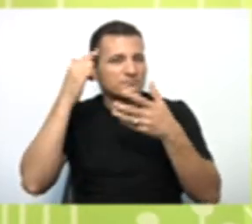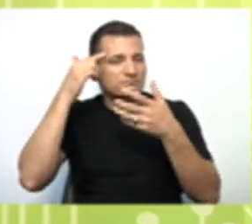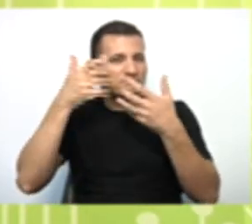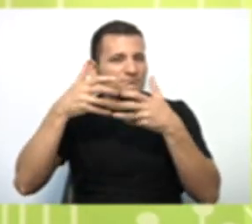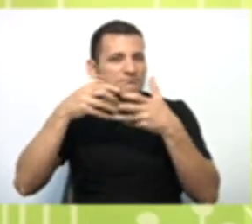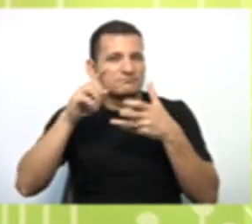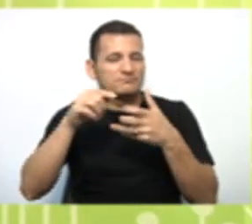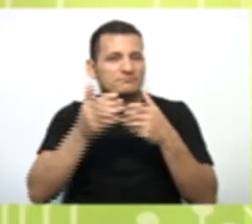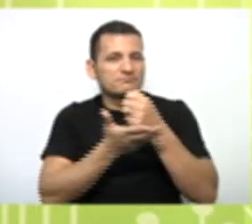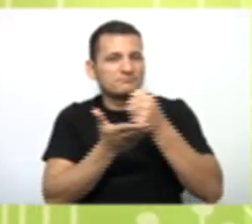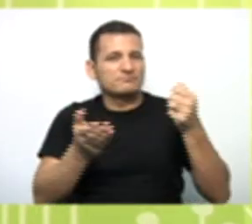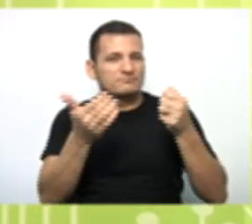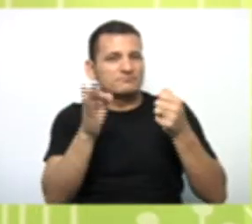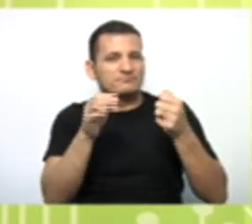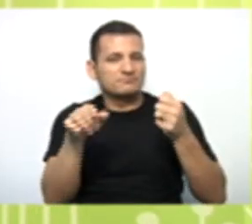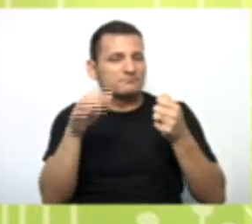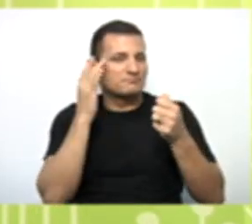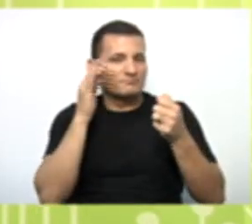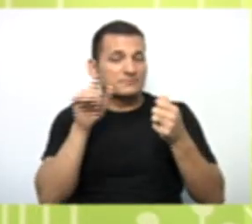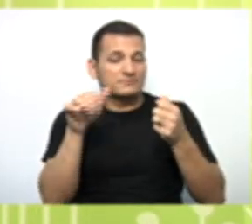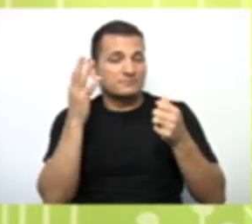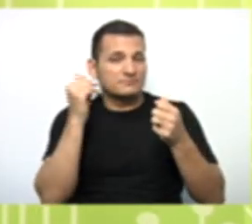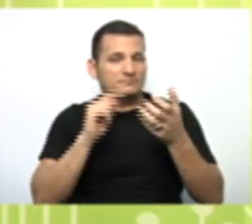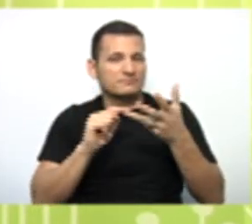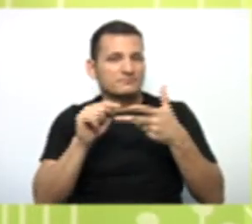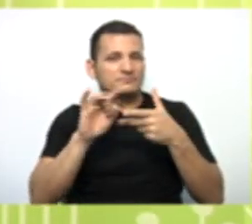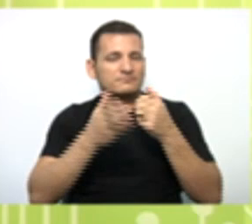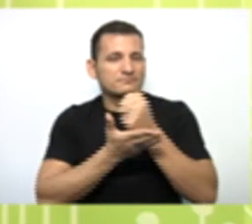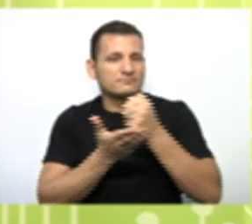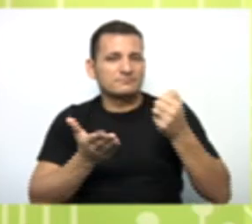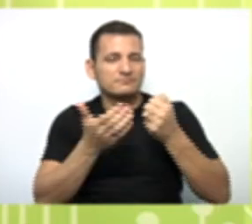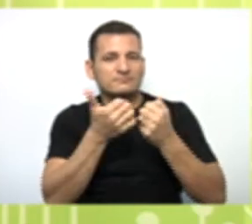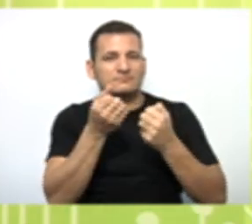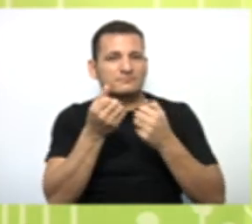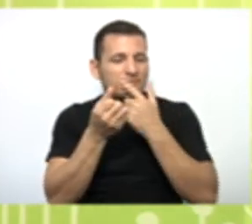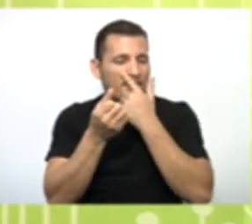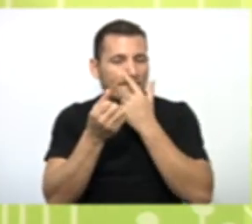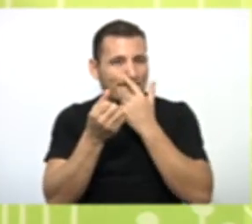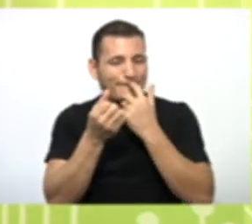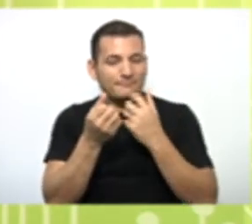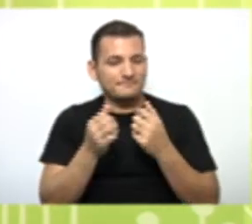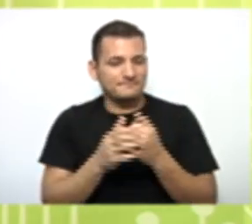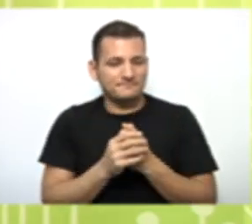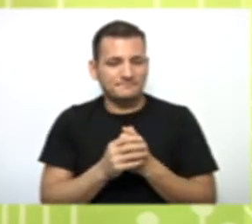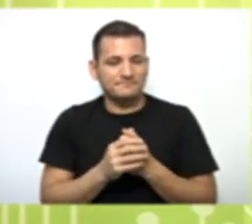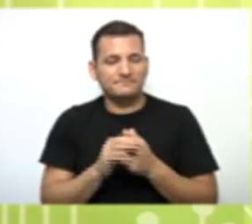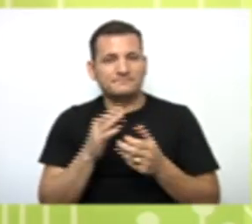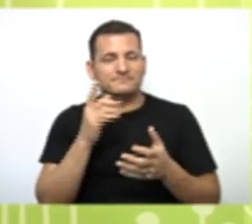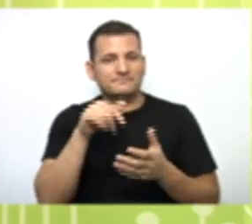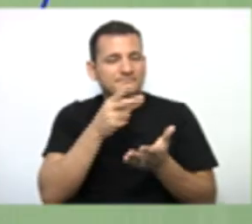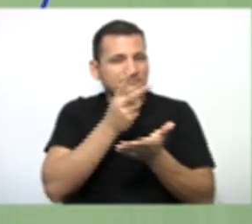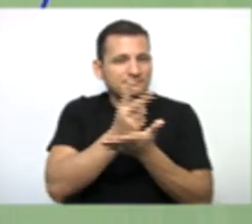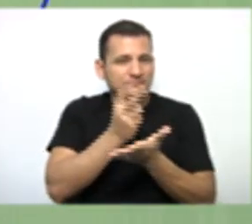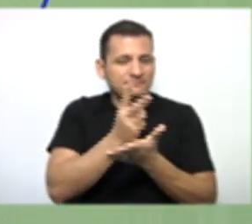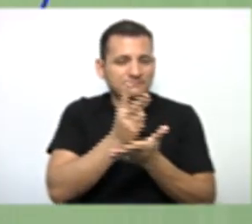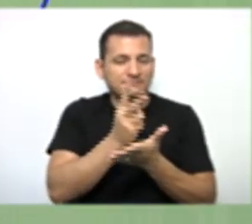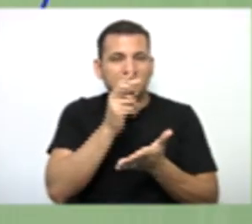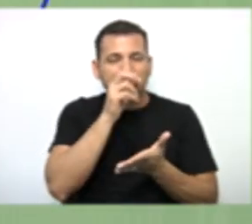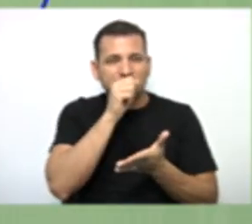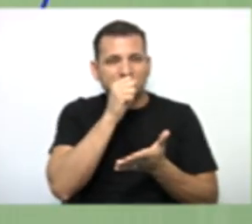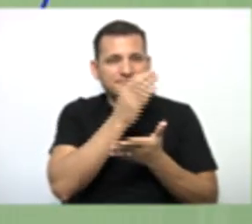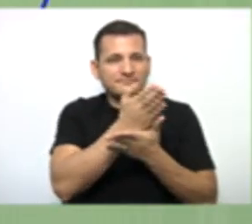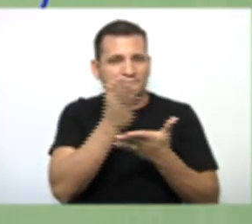10, ele só sabe contar na base 16, né? Então, apesar de ser a